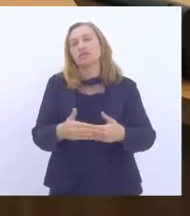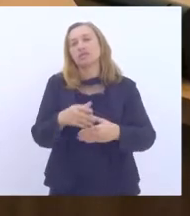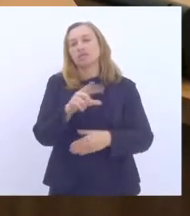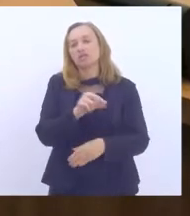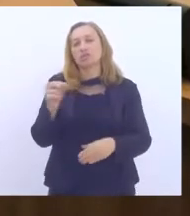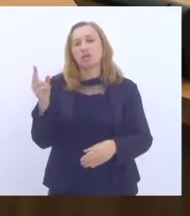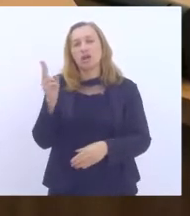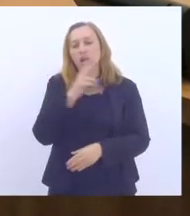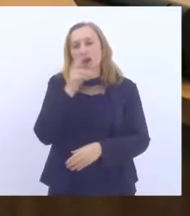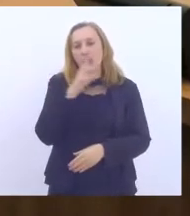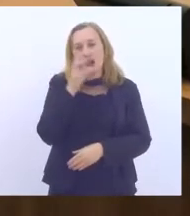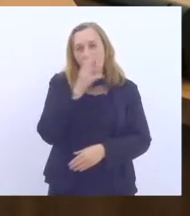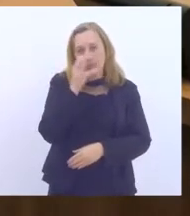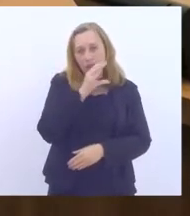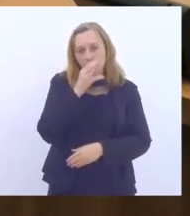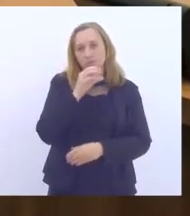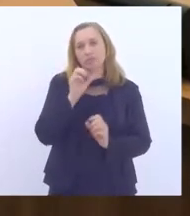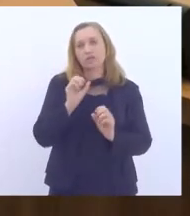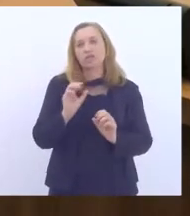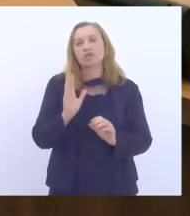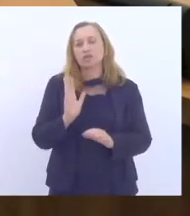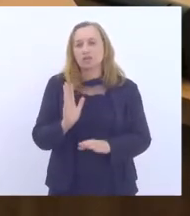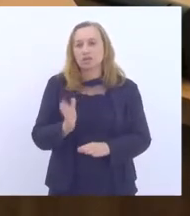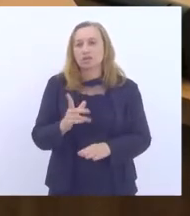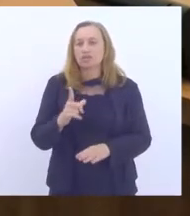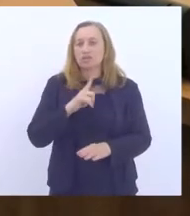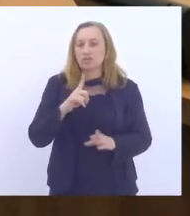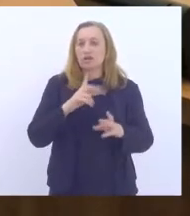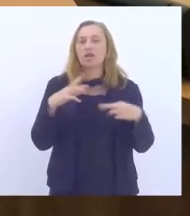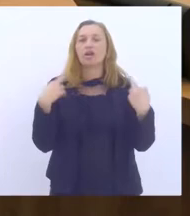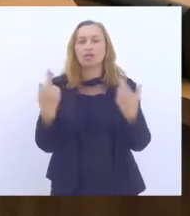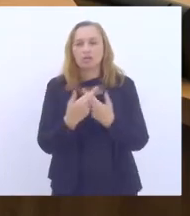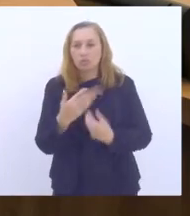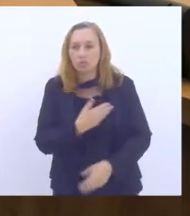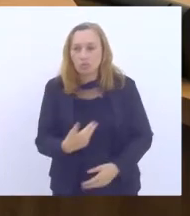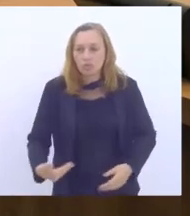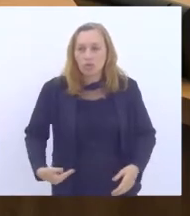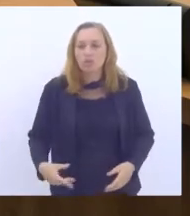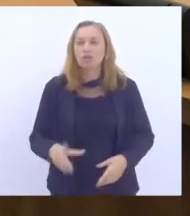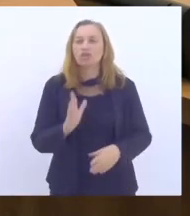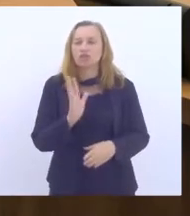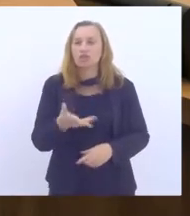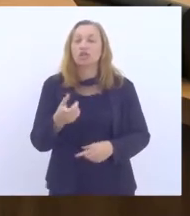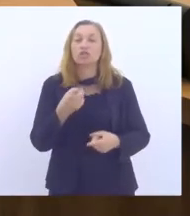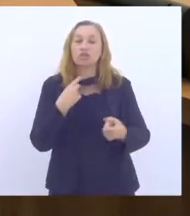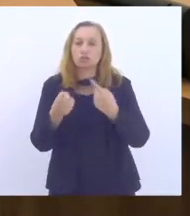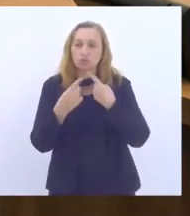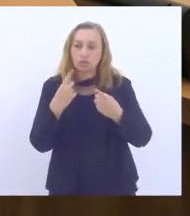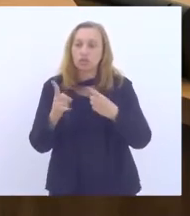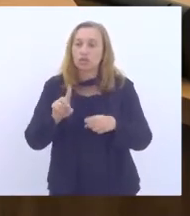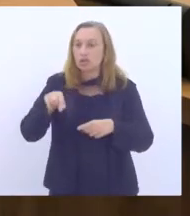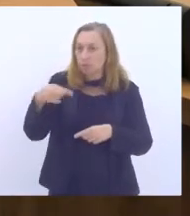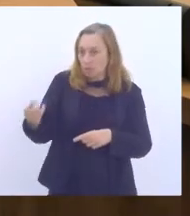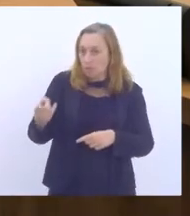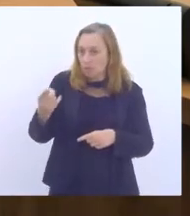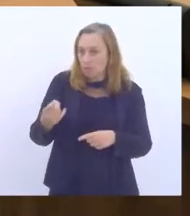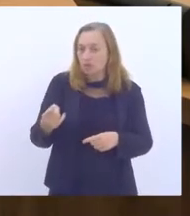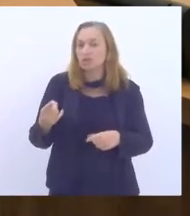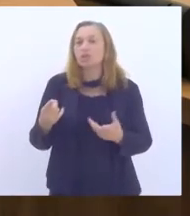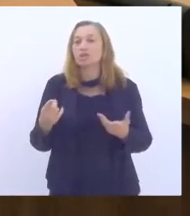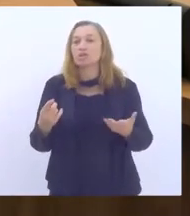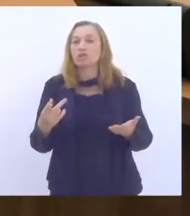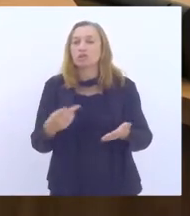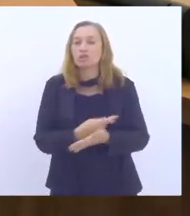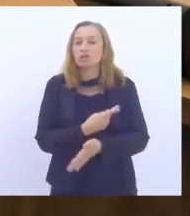decida isso mas o mais rápido possível mas já houveram audiências públicas já houveram discussões e após isso Gil a novidade